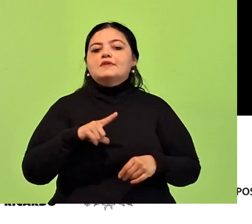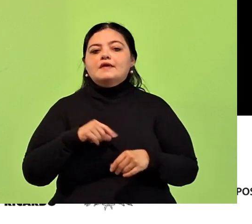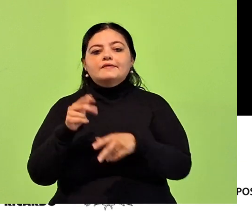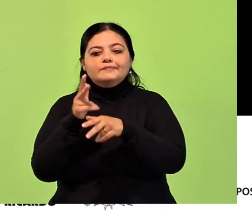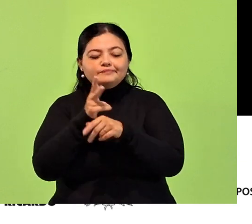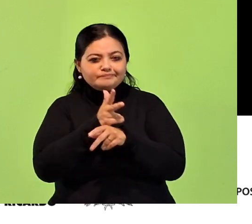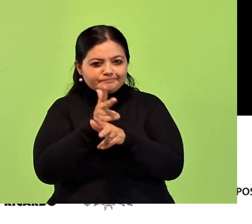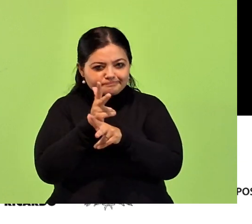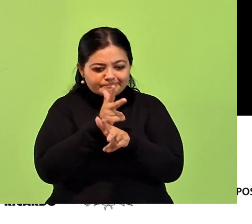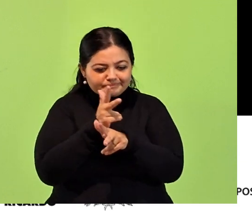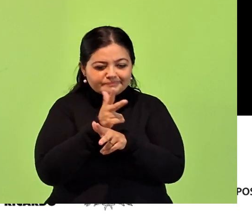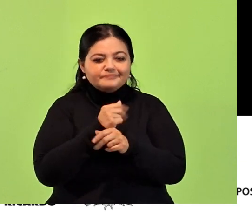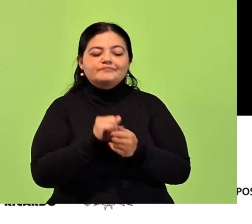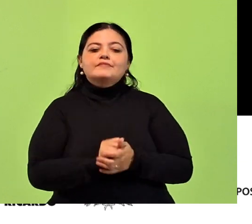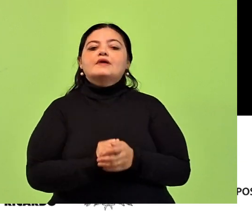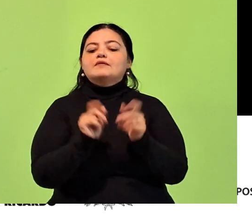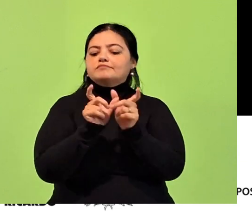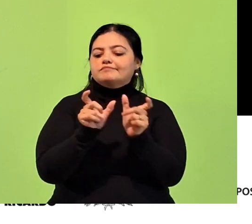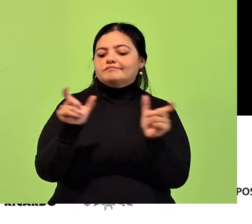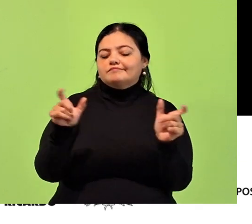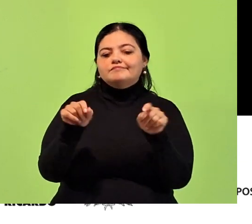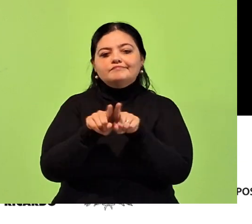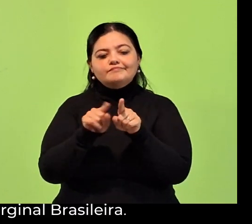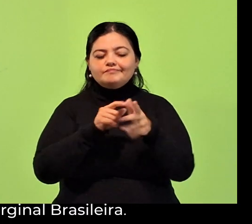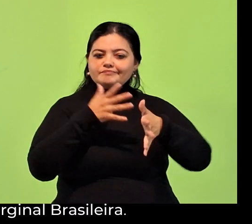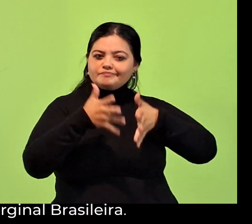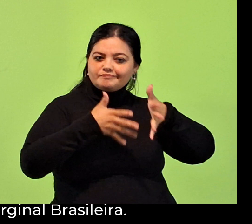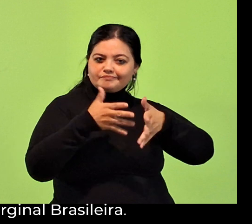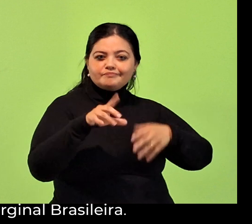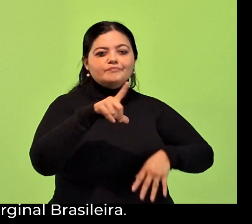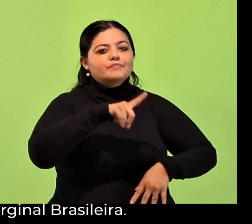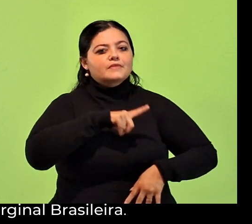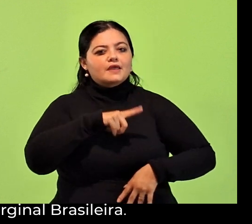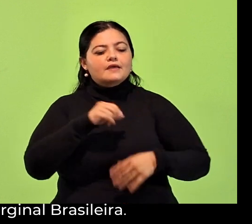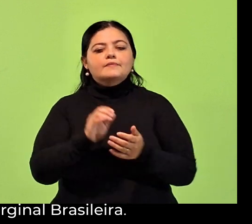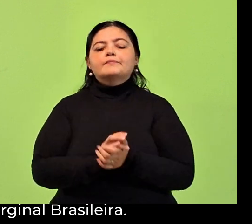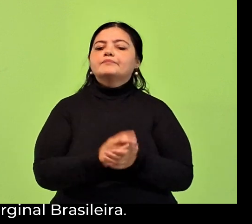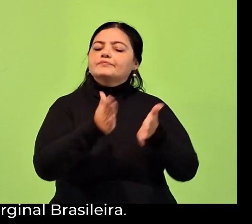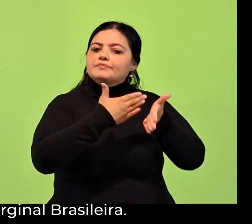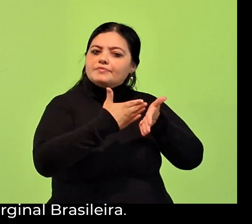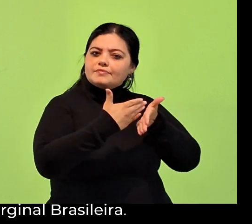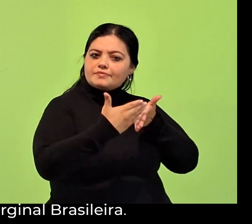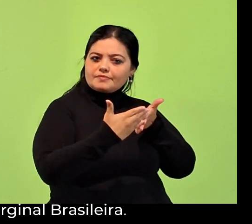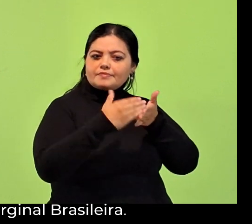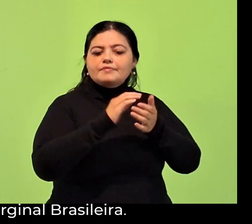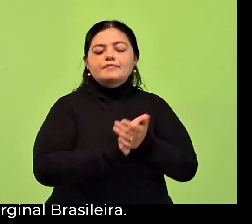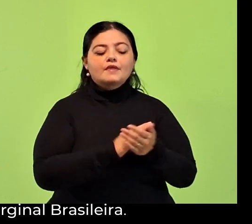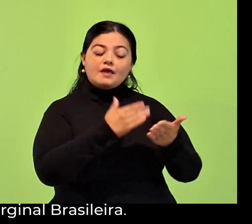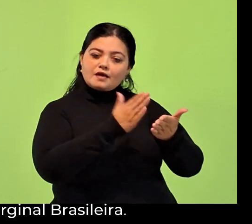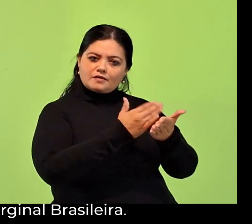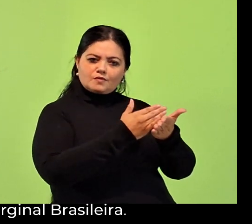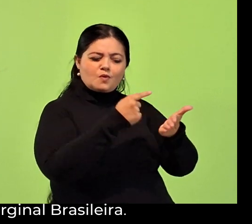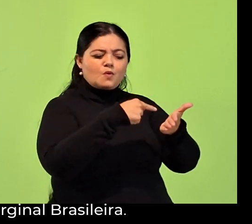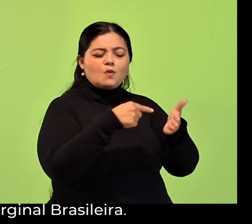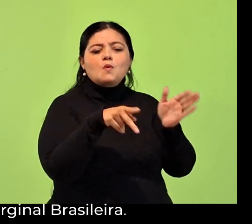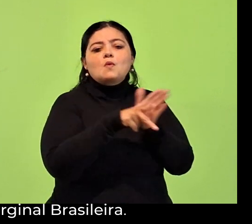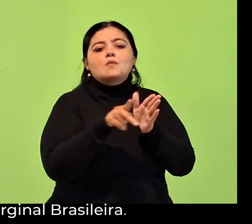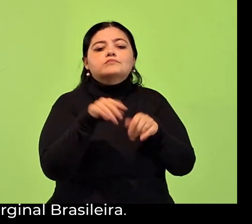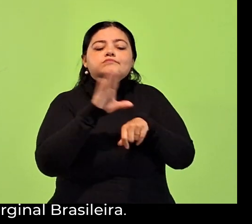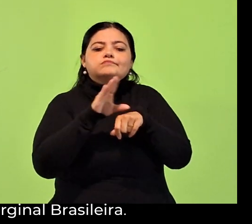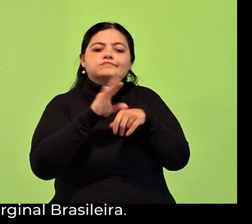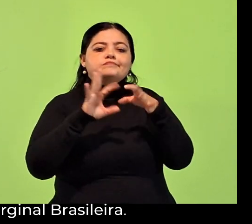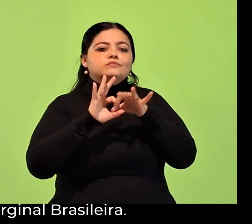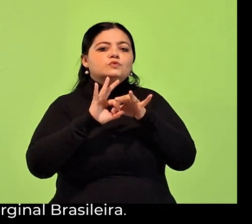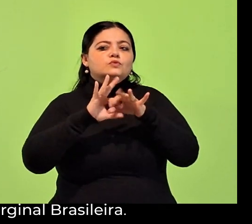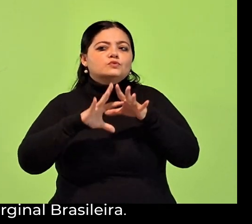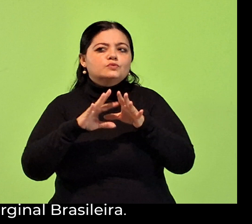com acessibilidade via audiodescrição e Libras. Introdução. Essa apostila faz parte do curso livre